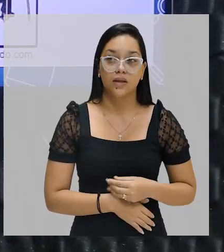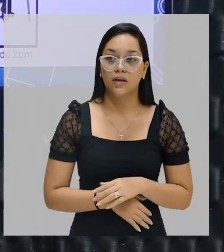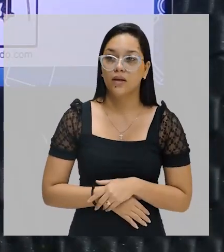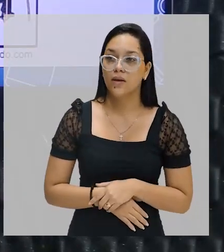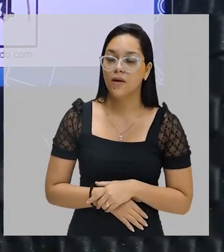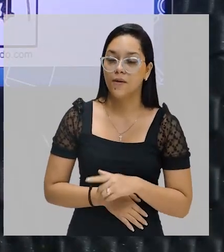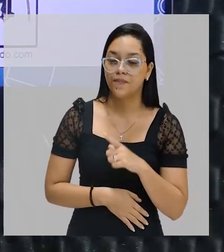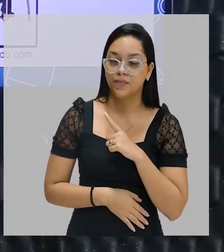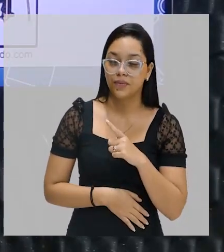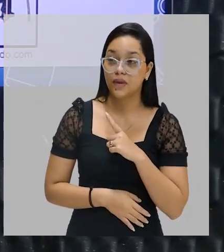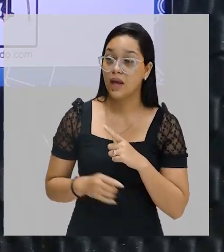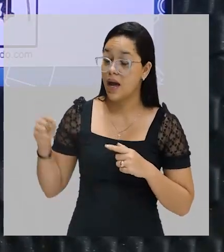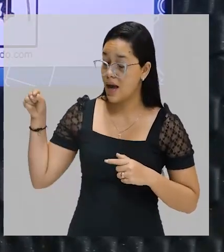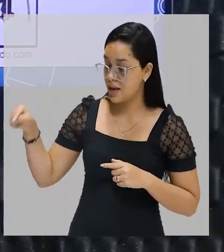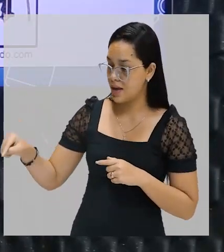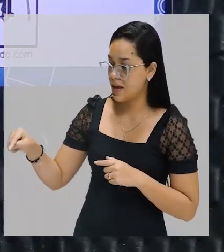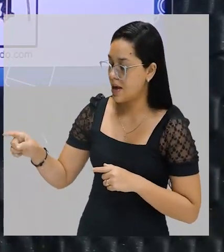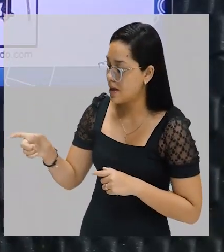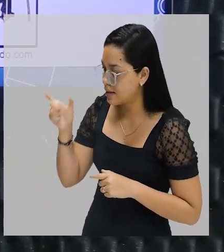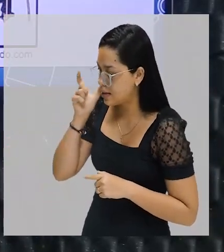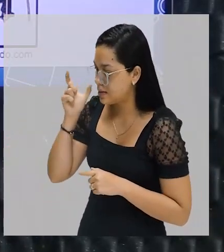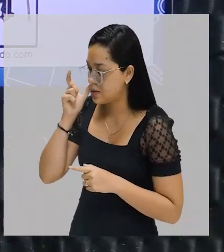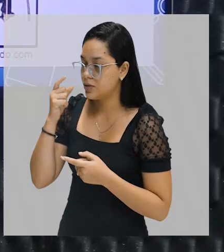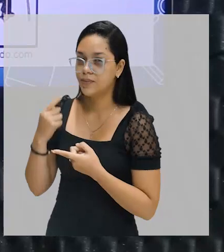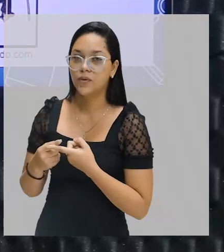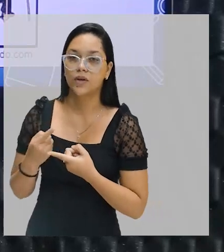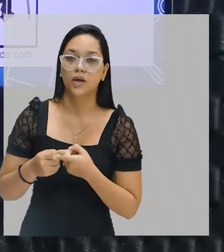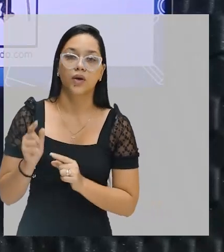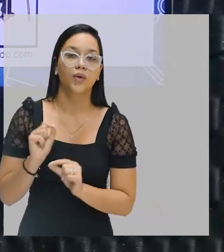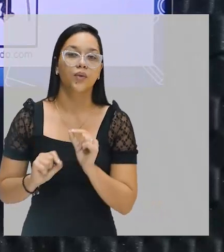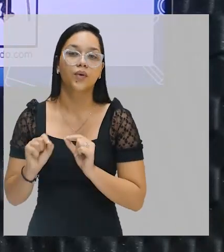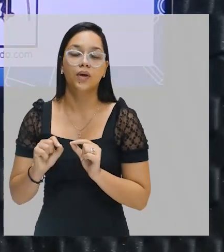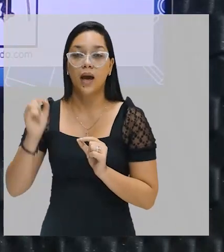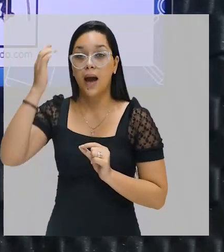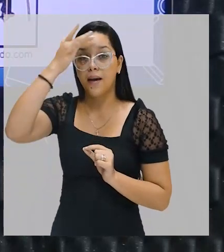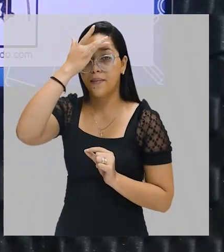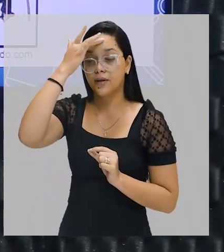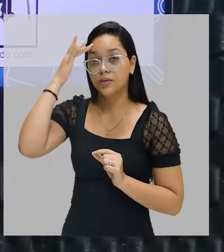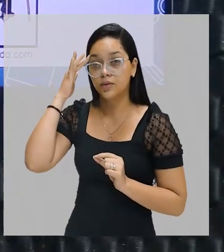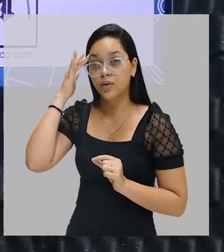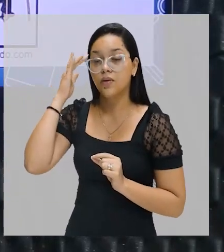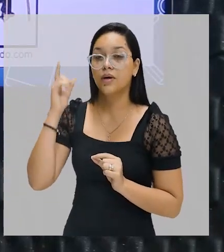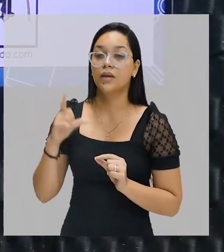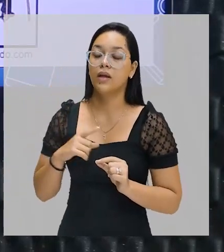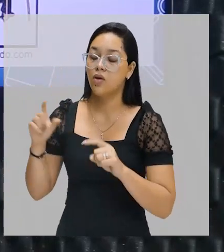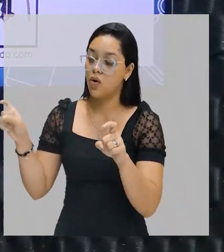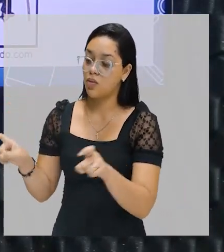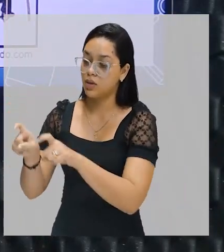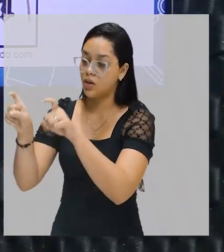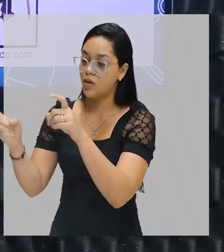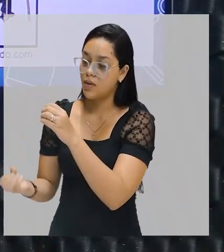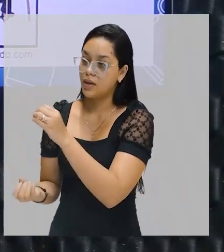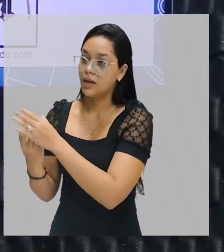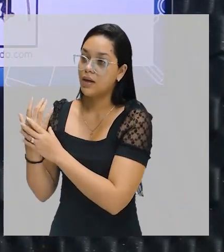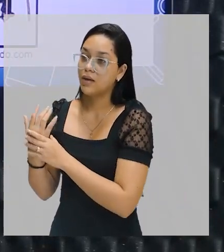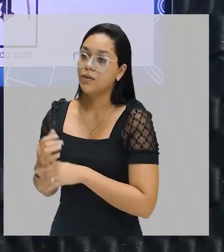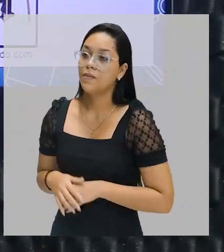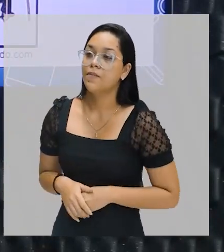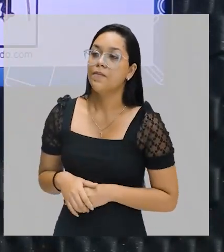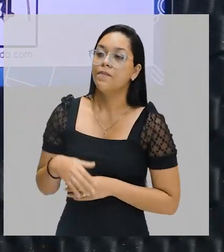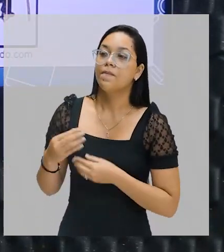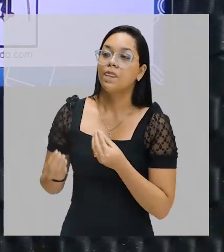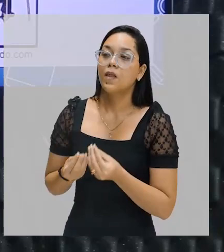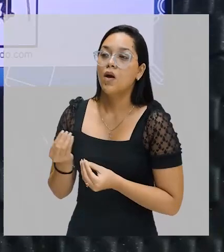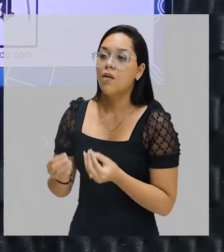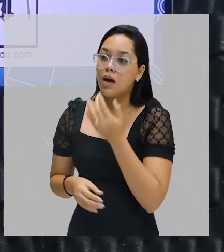essa chart ela é bem interessante, porque ela demonstra tanto o homem quando o computador surgiu. Olha só como era o